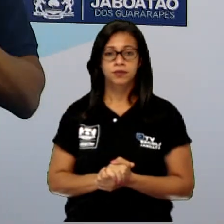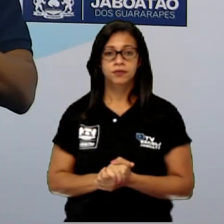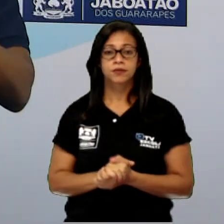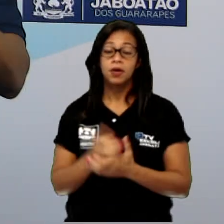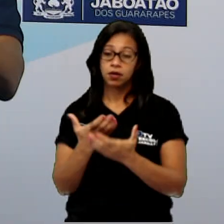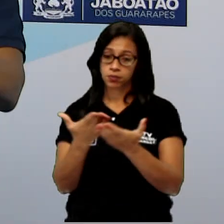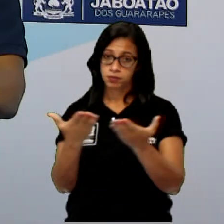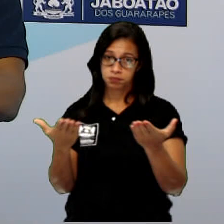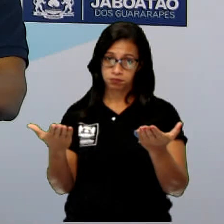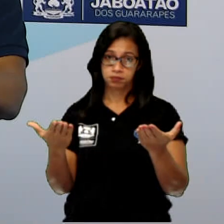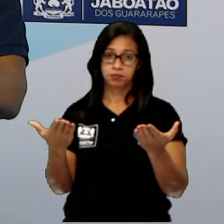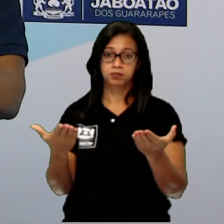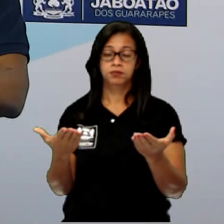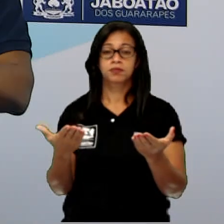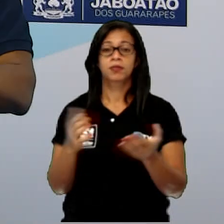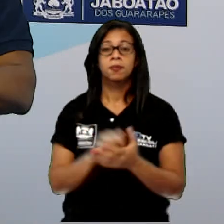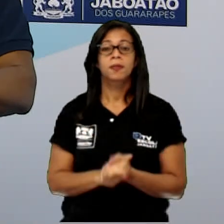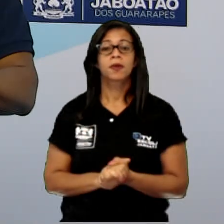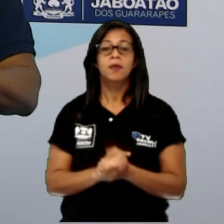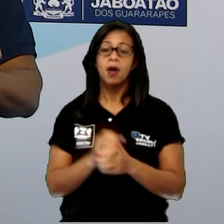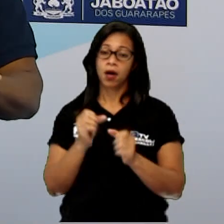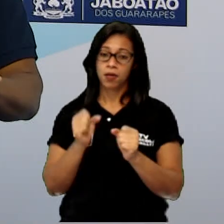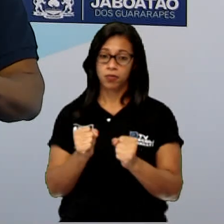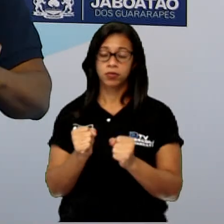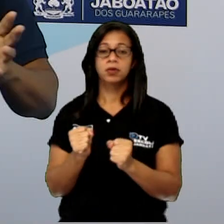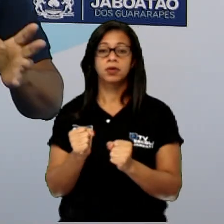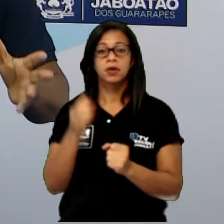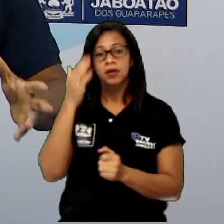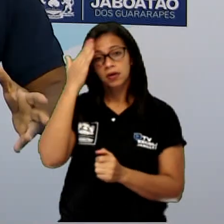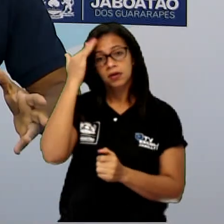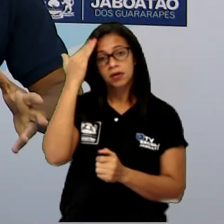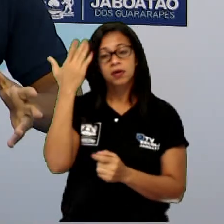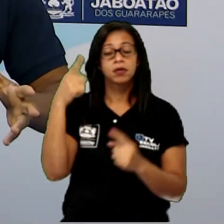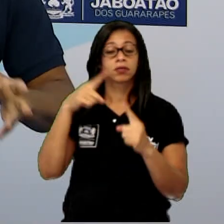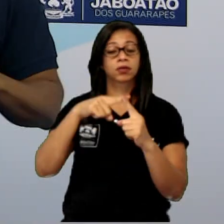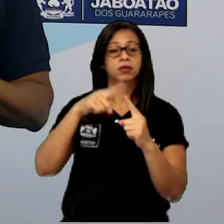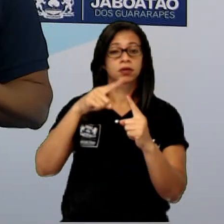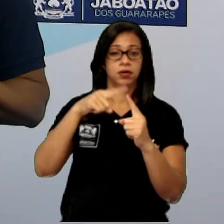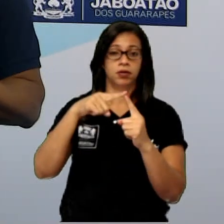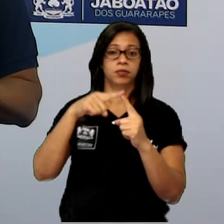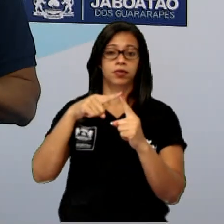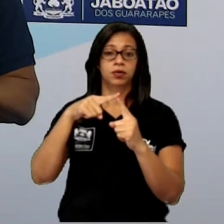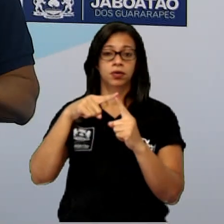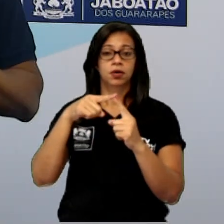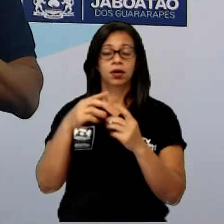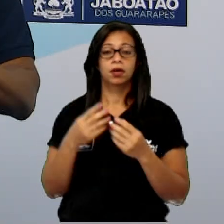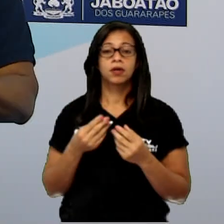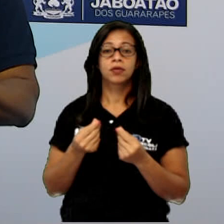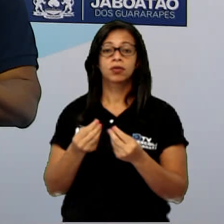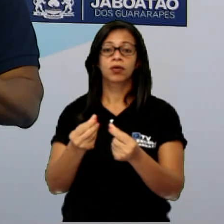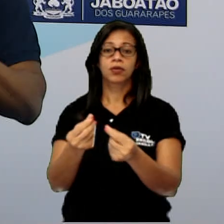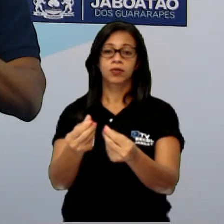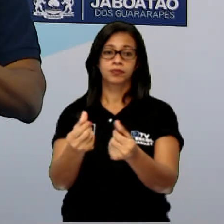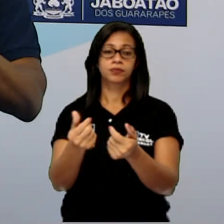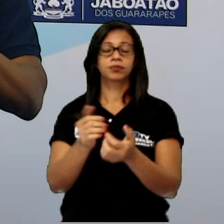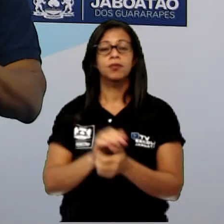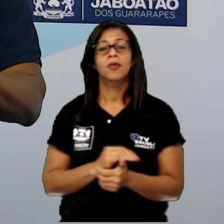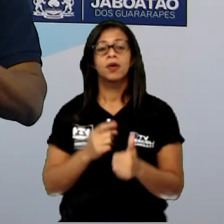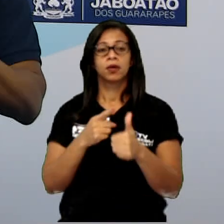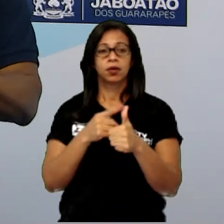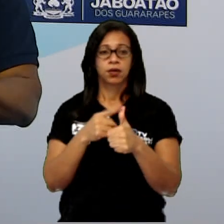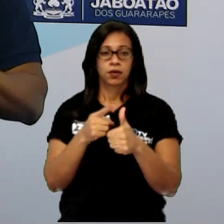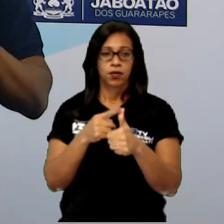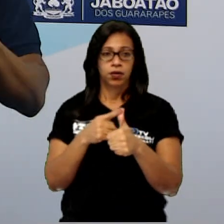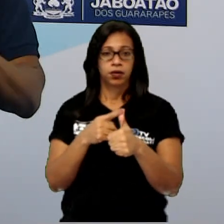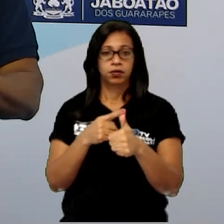poder identificar também os vários tipos de solo. O primeiro solo que eu destaco na aula de